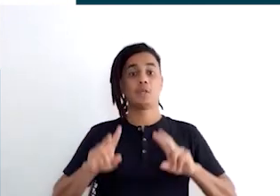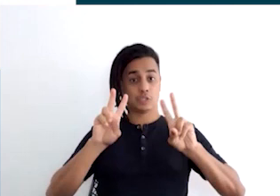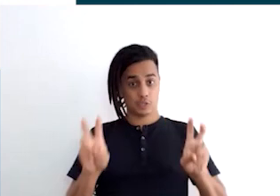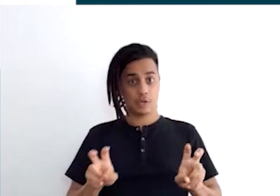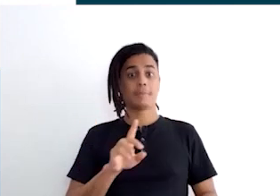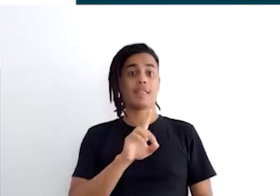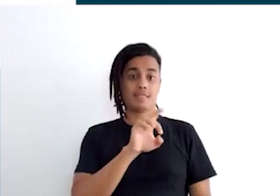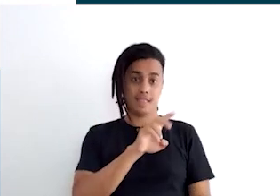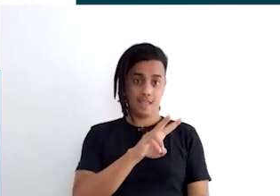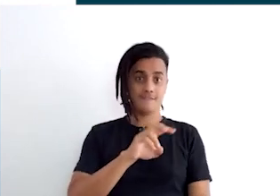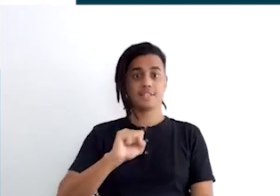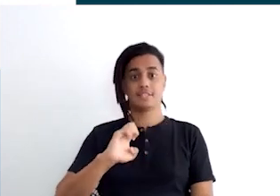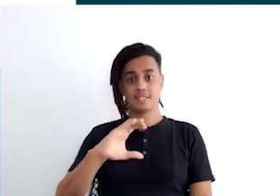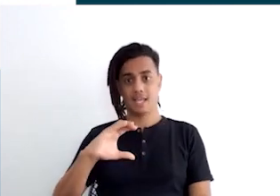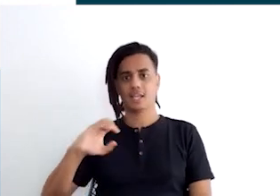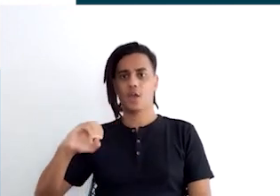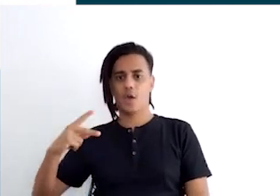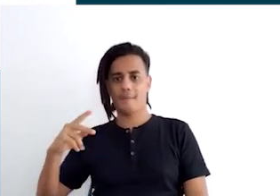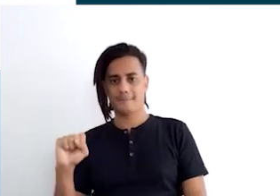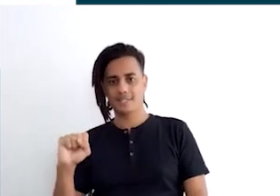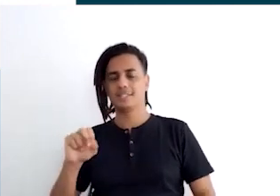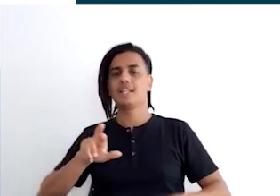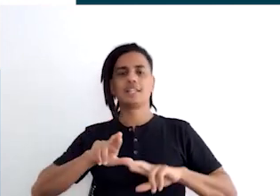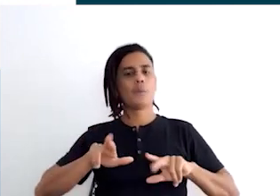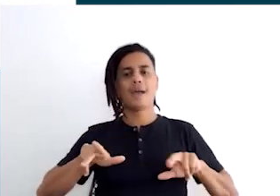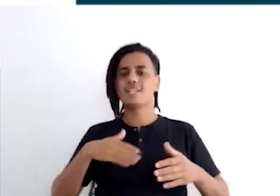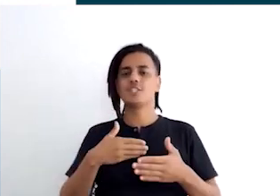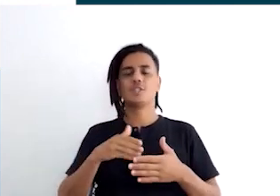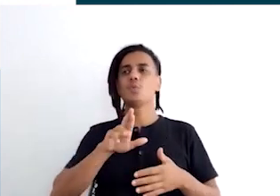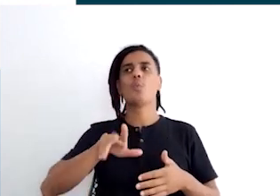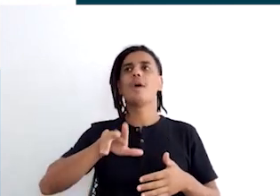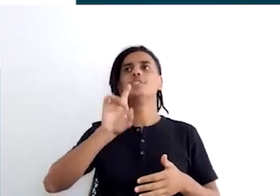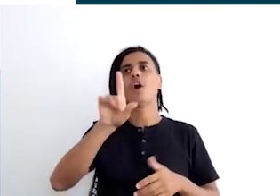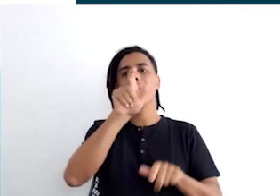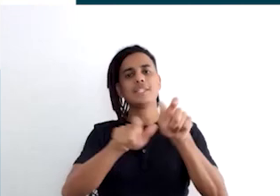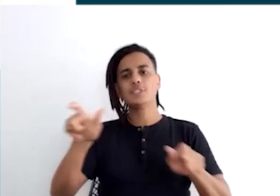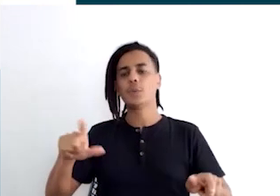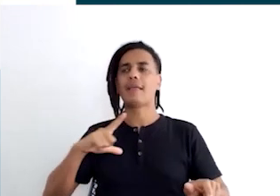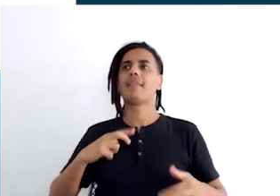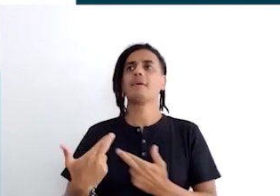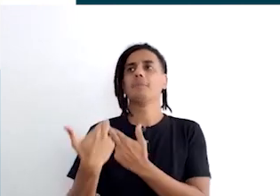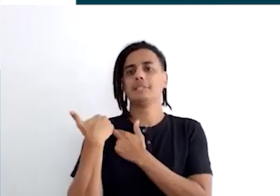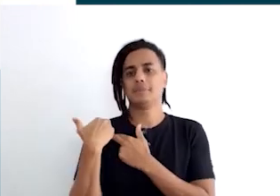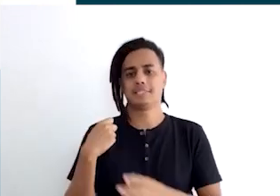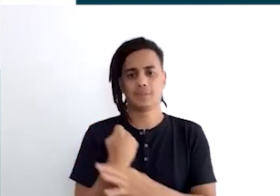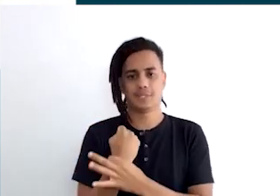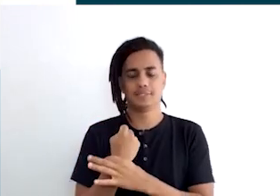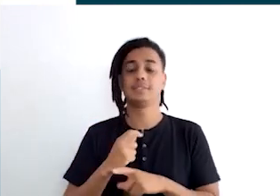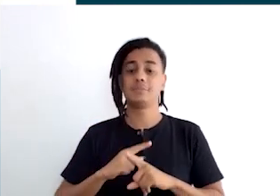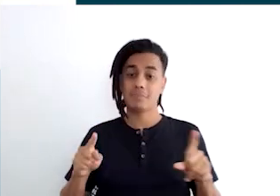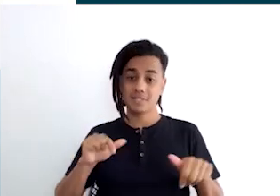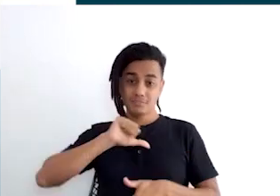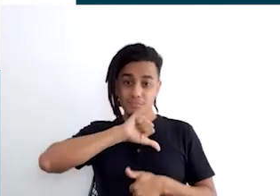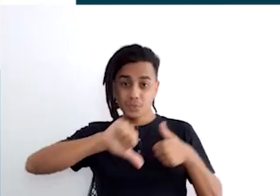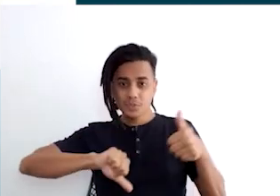está trazendo. Não só as pessoas que têm os seus papéis de segurança, mas sim mudando um pouco